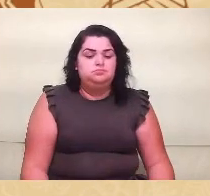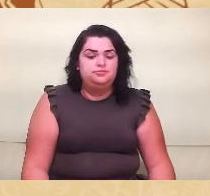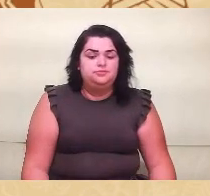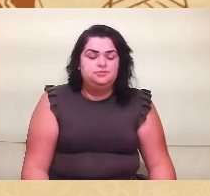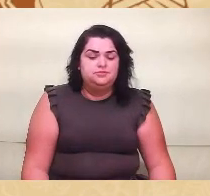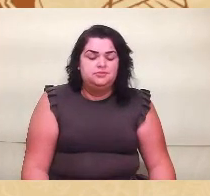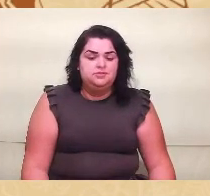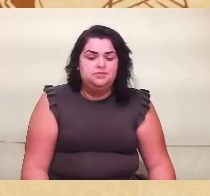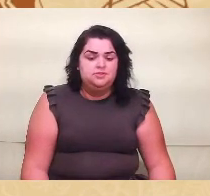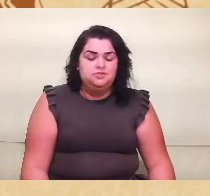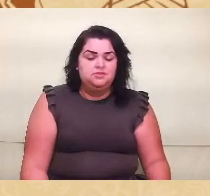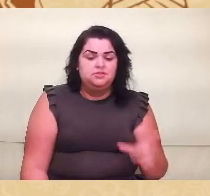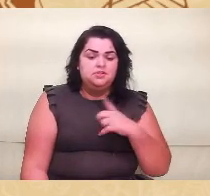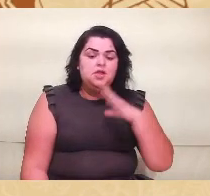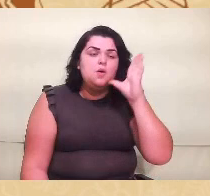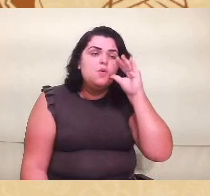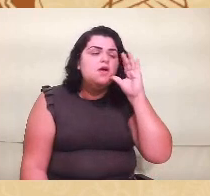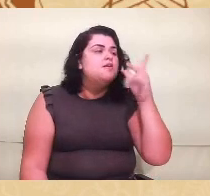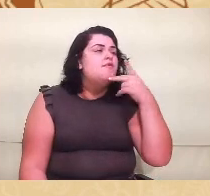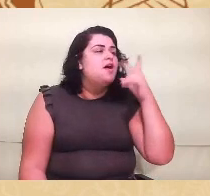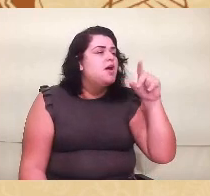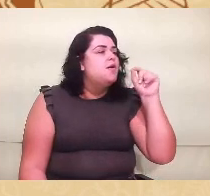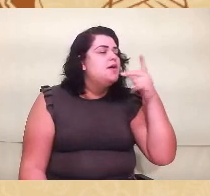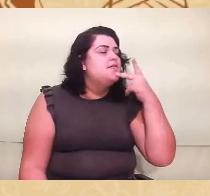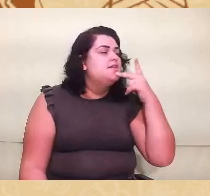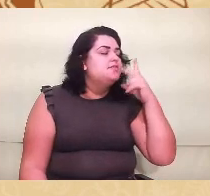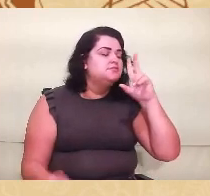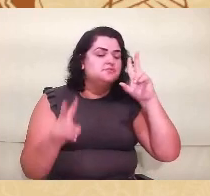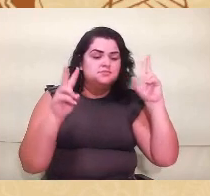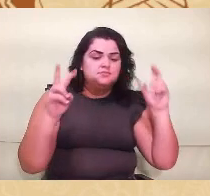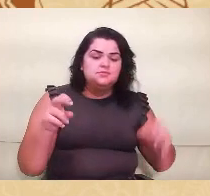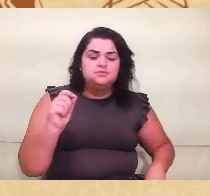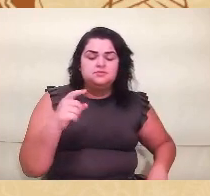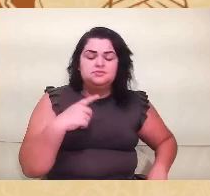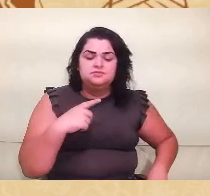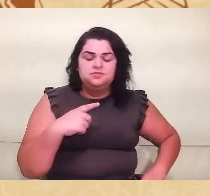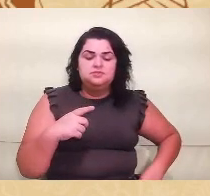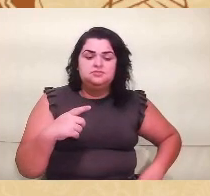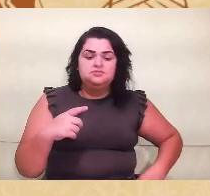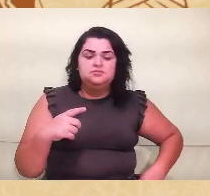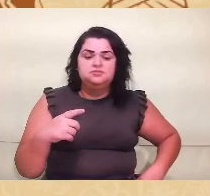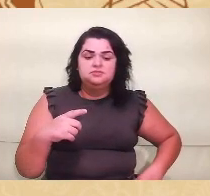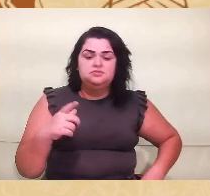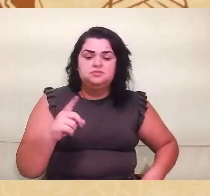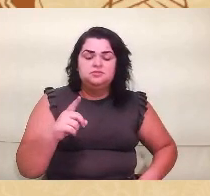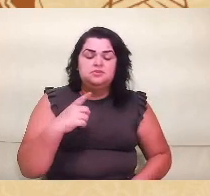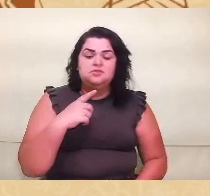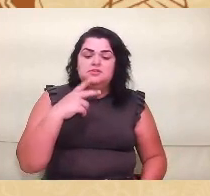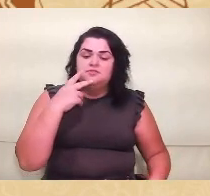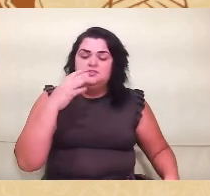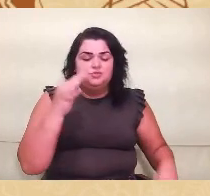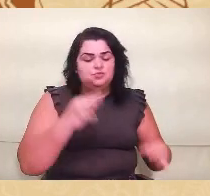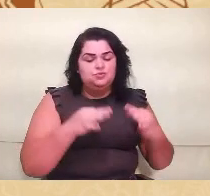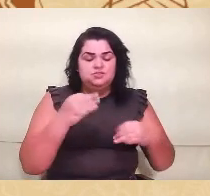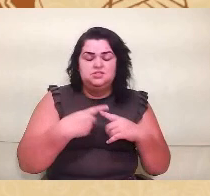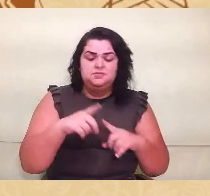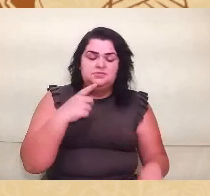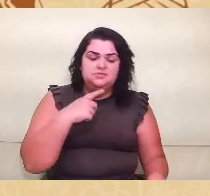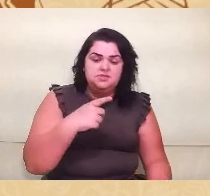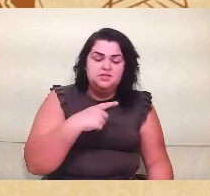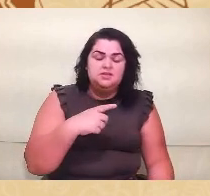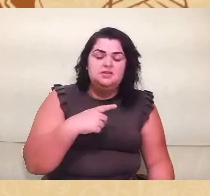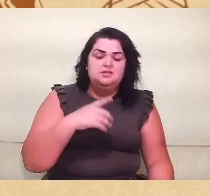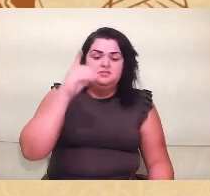de ouvir você a respeito disso, a respeito da... não sei se chamar de justiça, mas da gestão